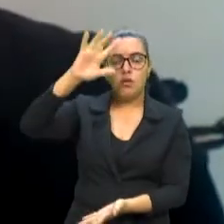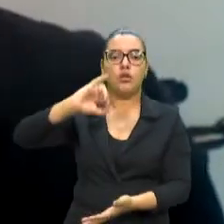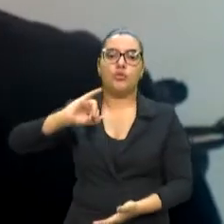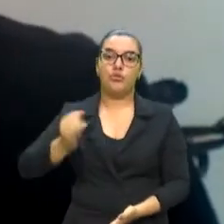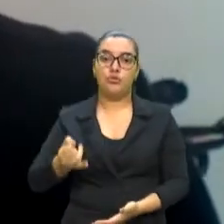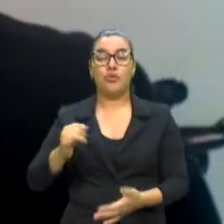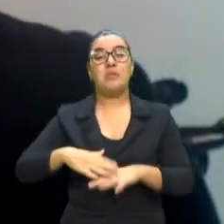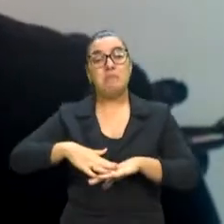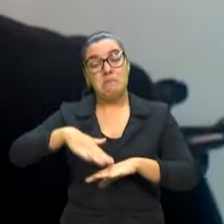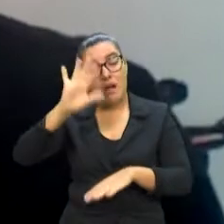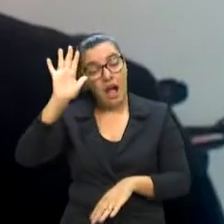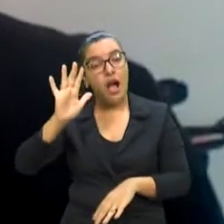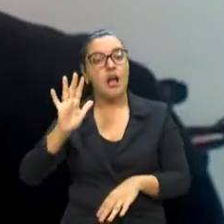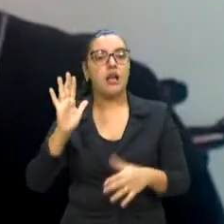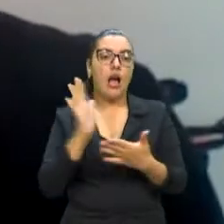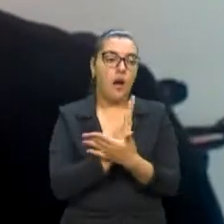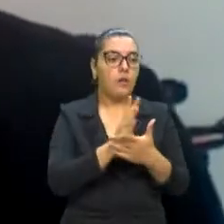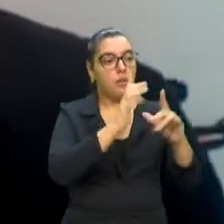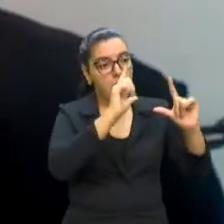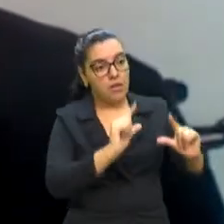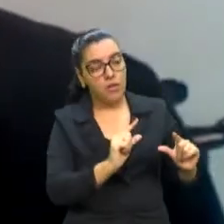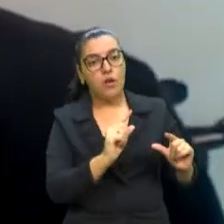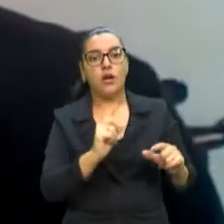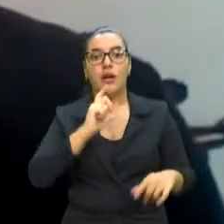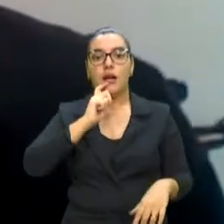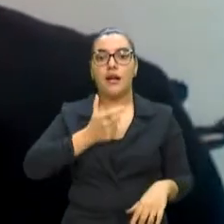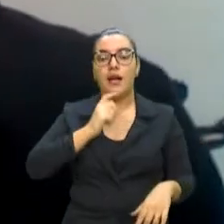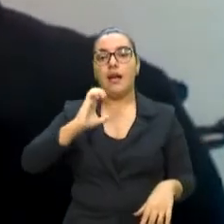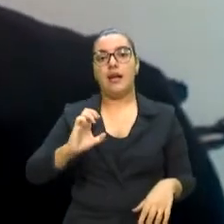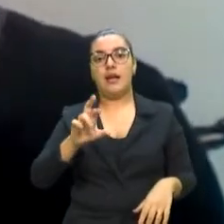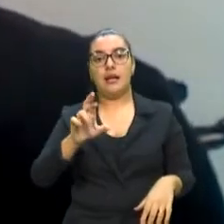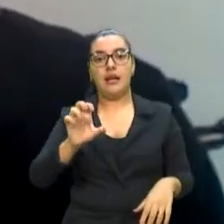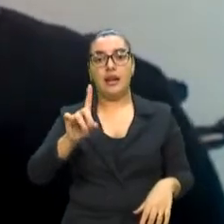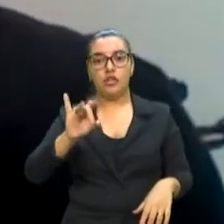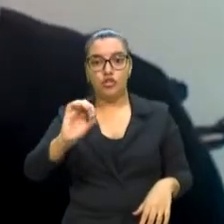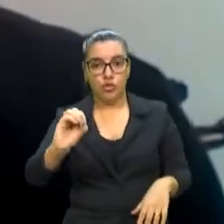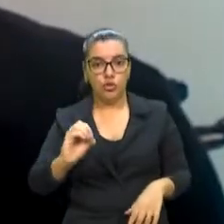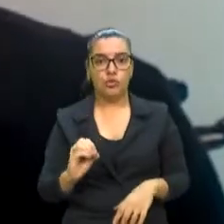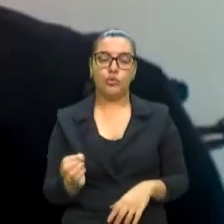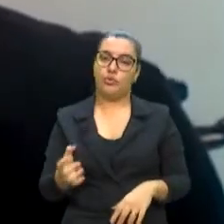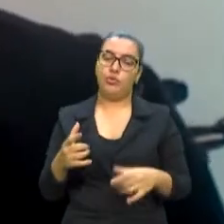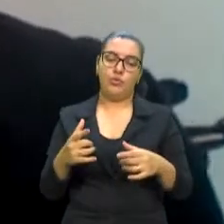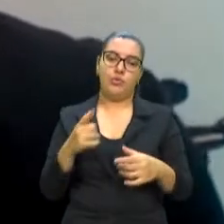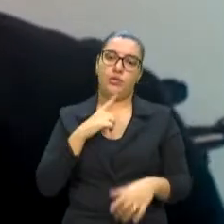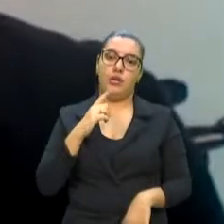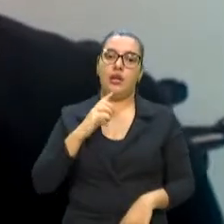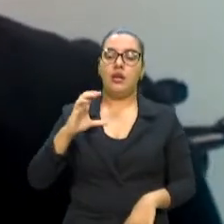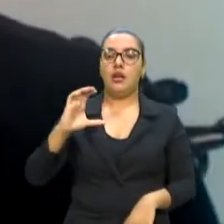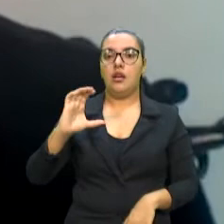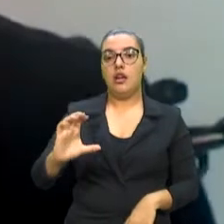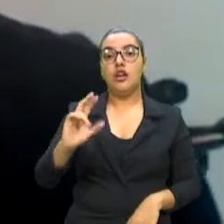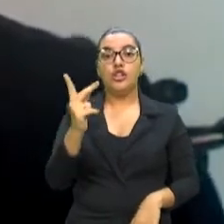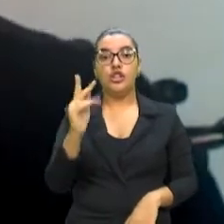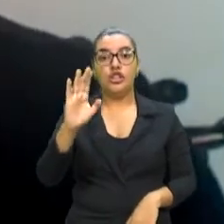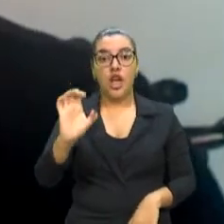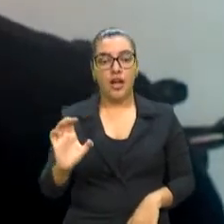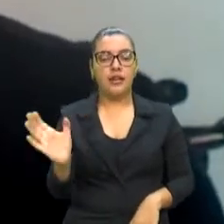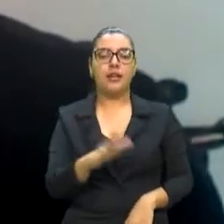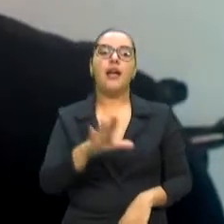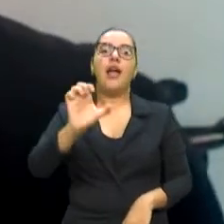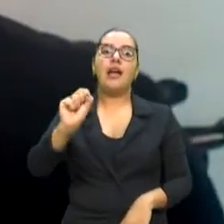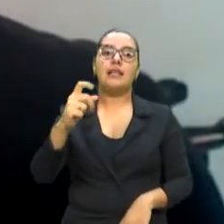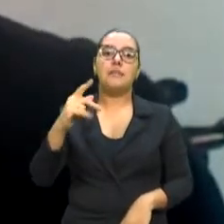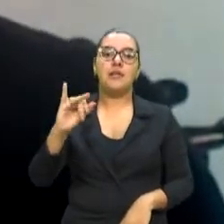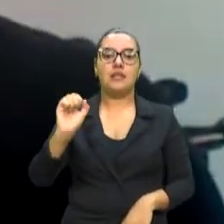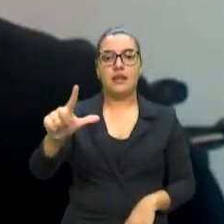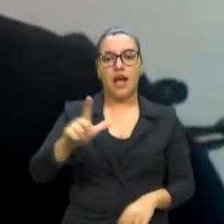em alguns e menores em outros. Cartão de crédito, por exemplo, cheque especial, cartão de crédito são exemplos bem evidentes de